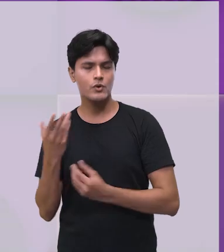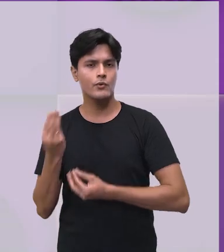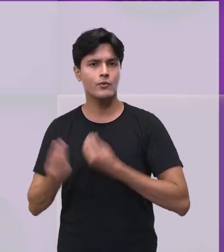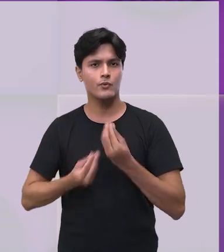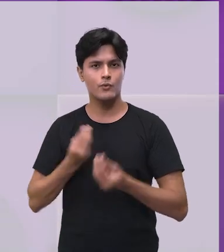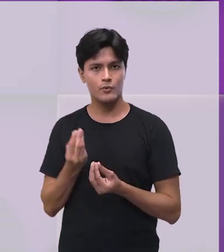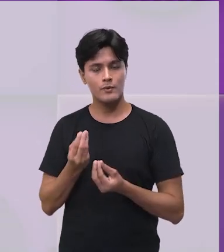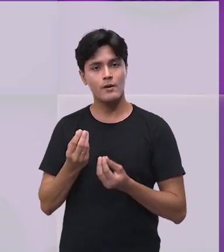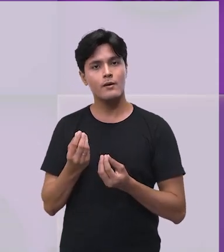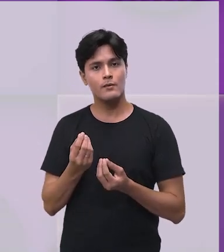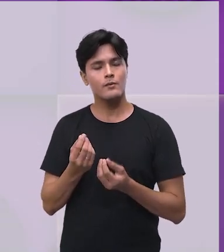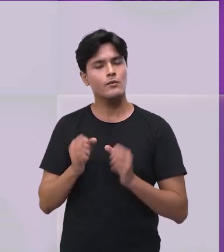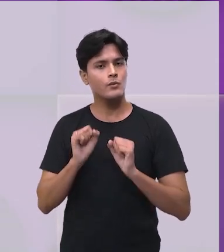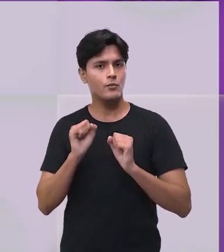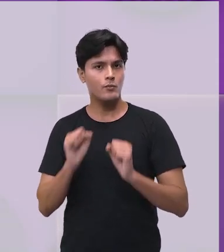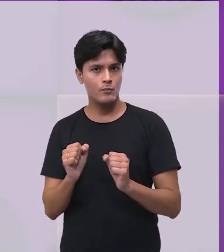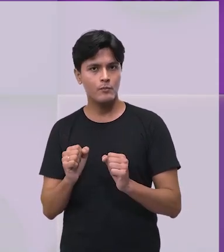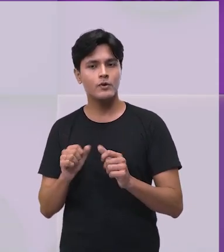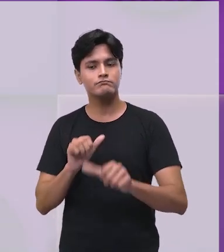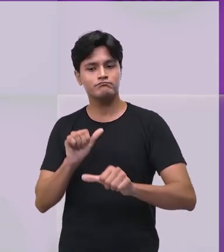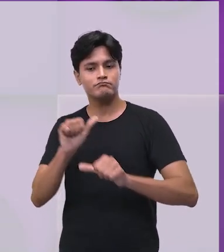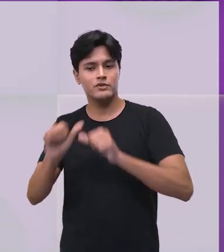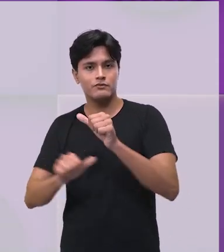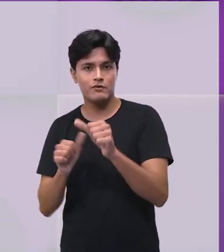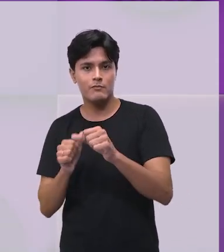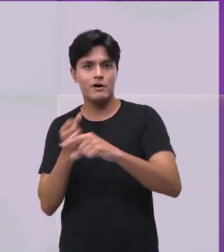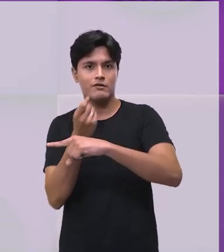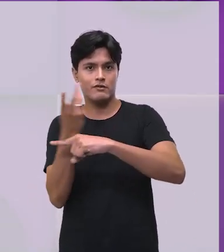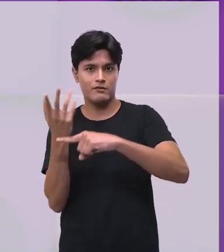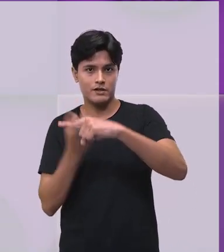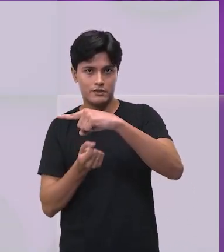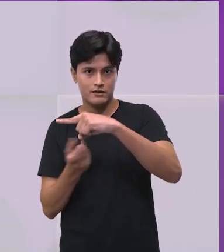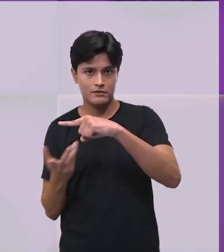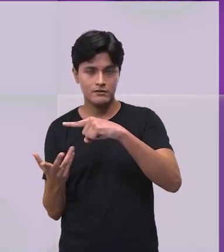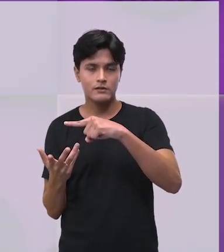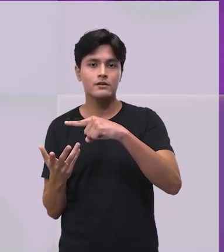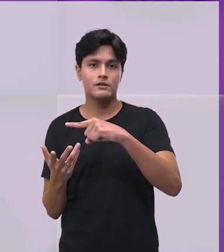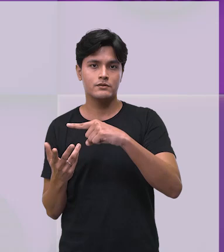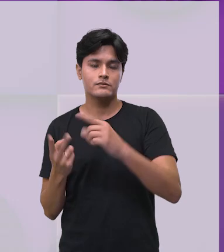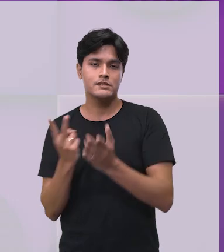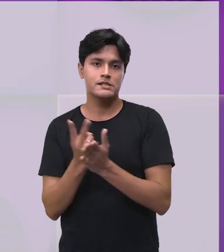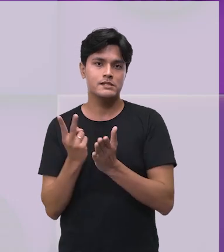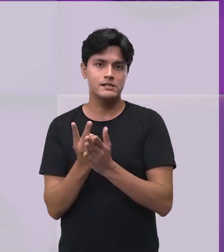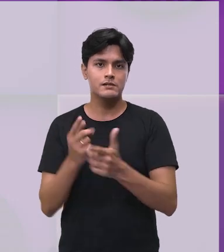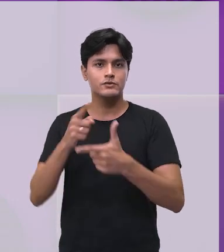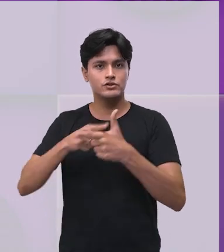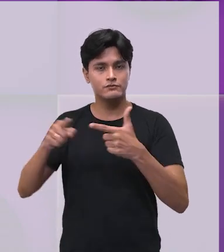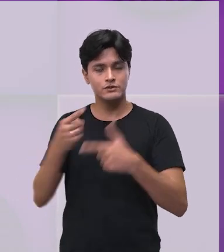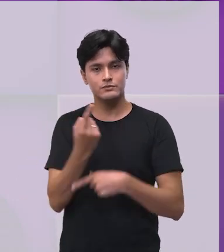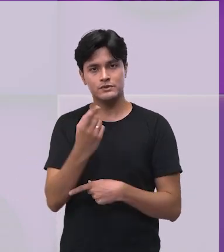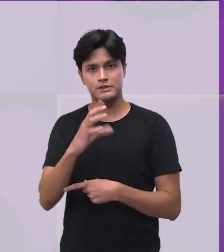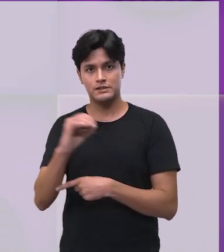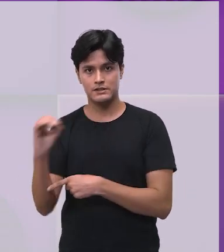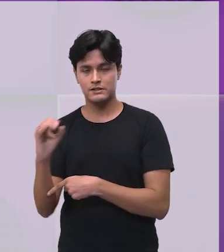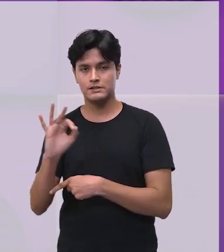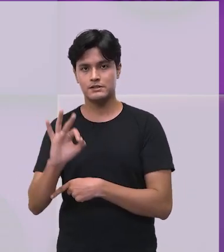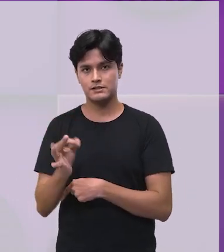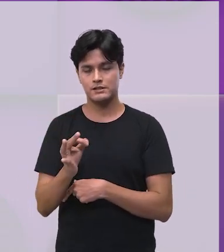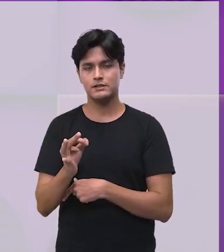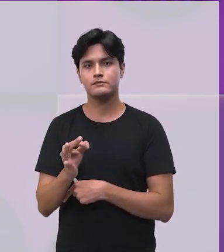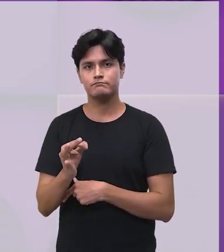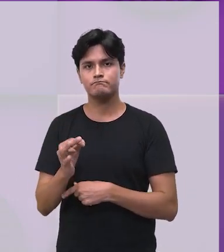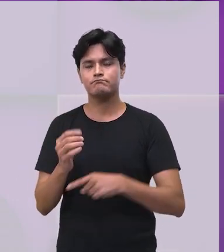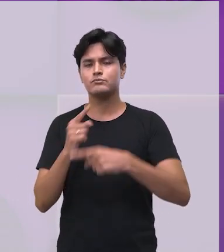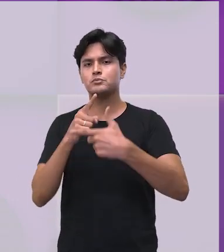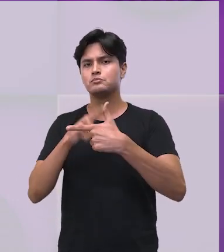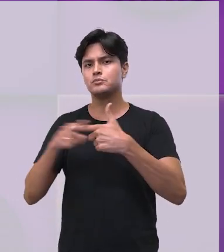numa fração centesimal, ou seja, vai ser qualquer número sempre dividido por 100, tá? E essa divisão por